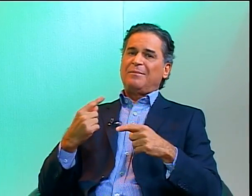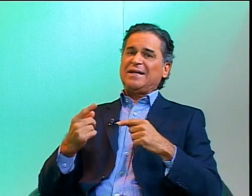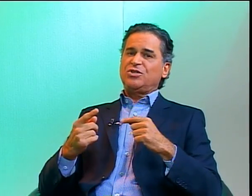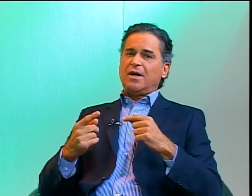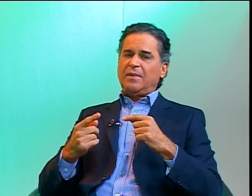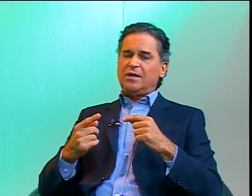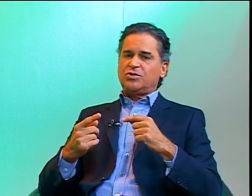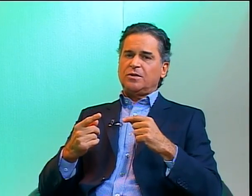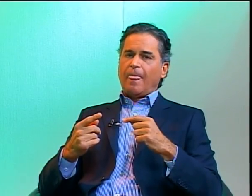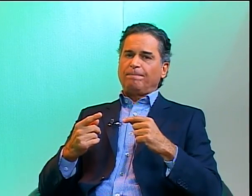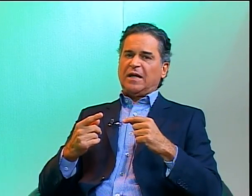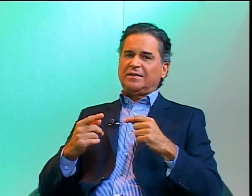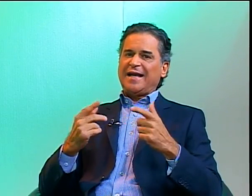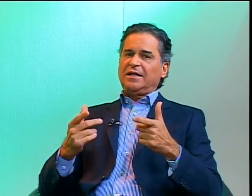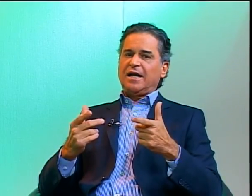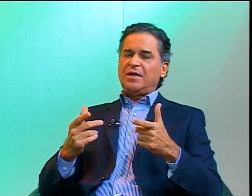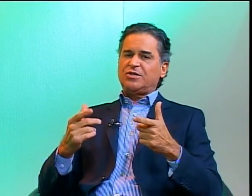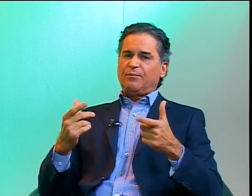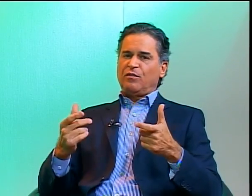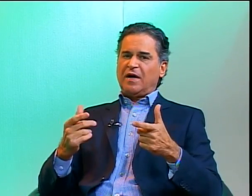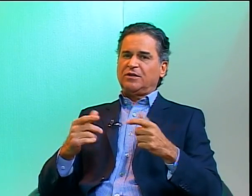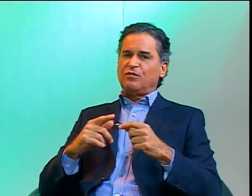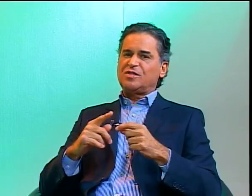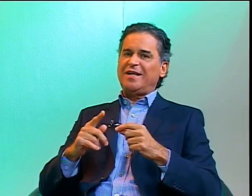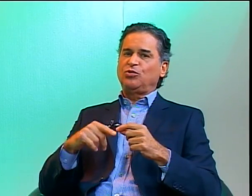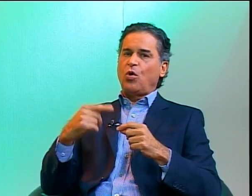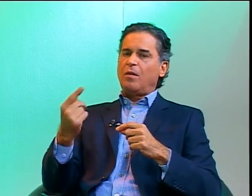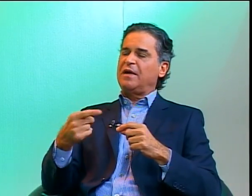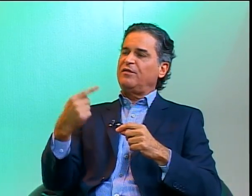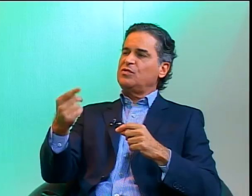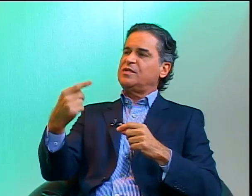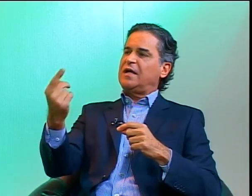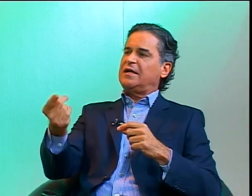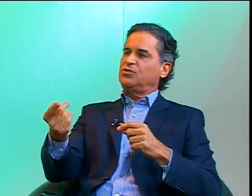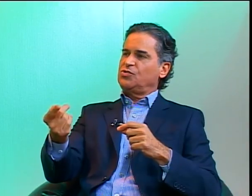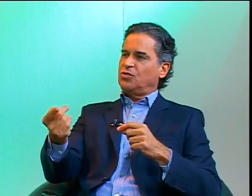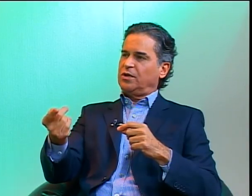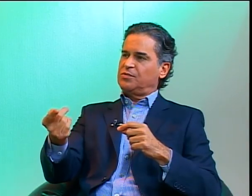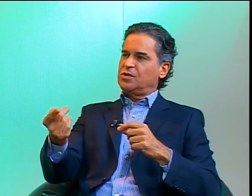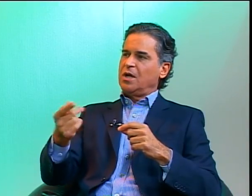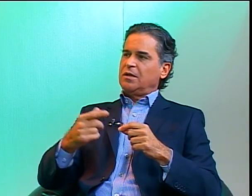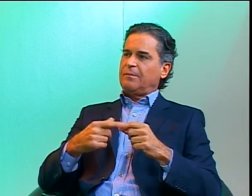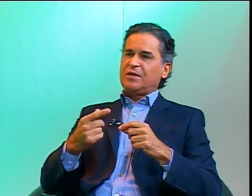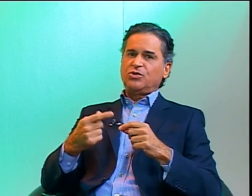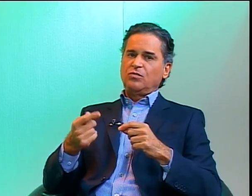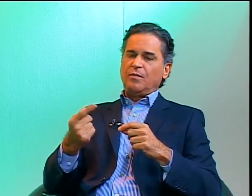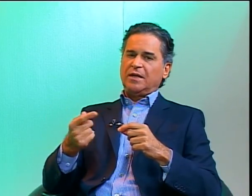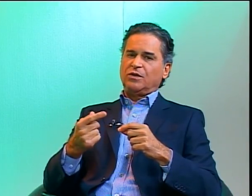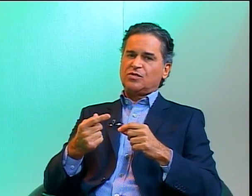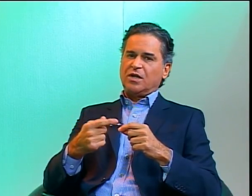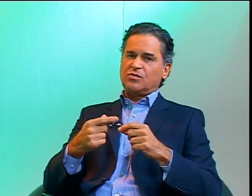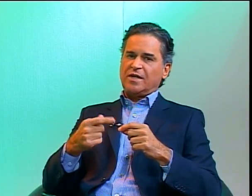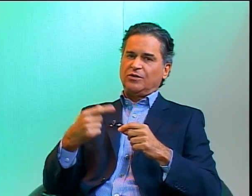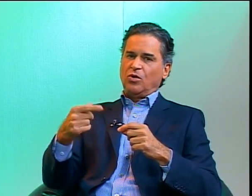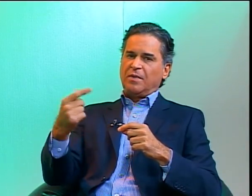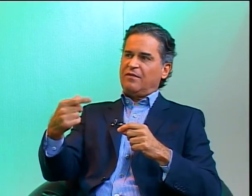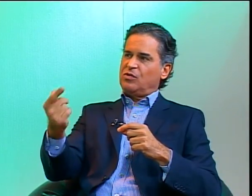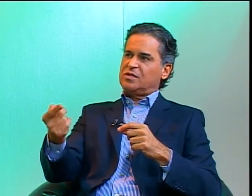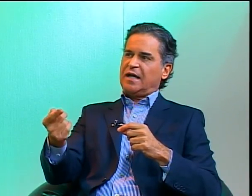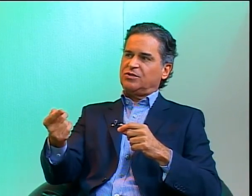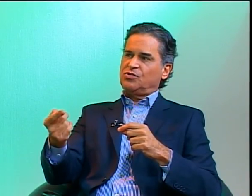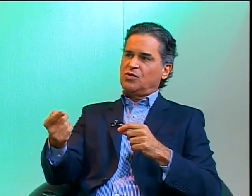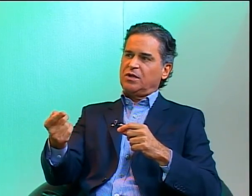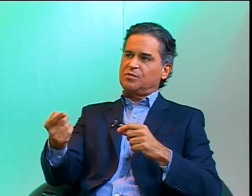vai praticamente, tecnicamente aprovado, que você dobra a velocidade dos ônibus. E a partir do momento que você consegue